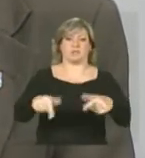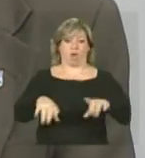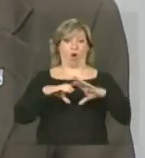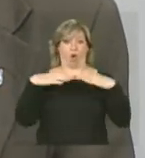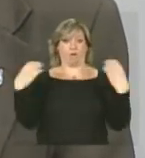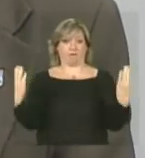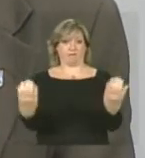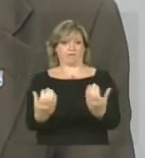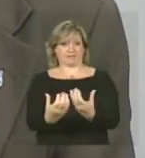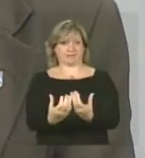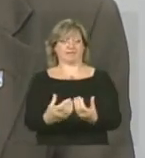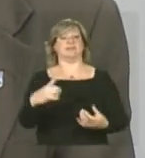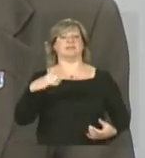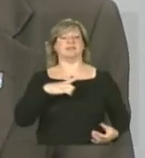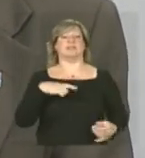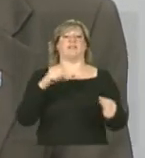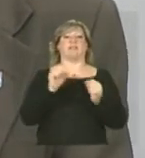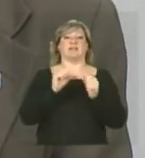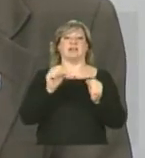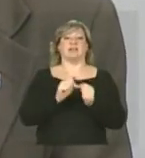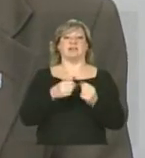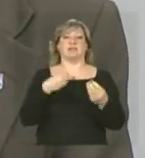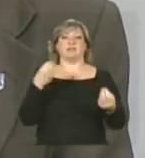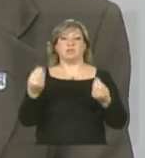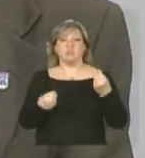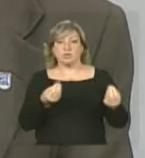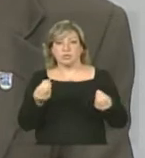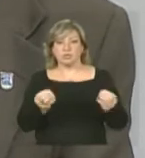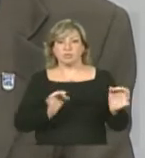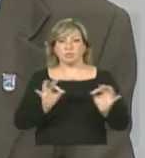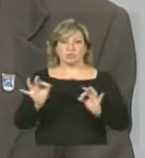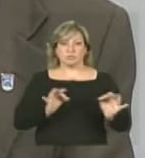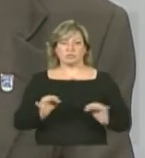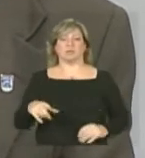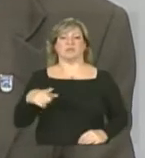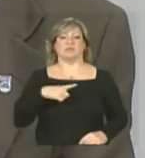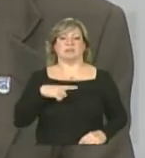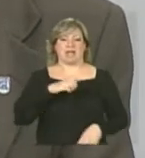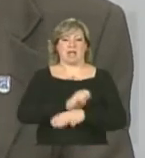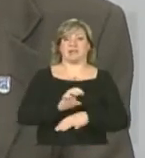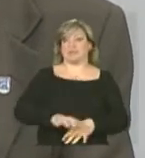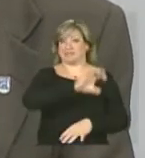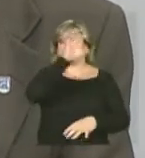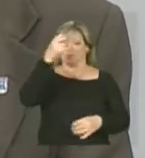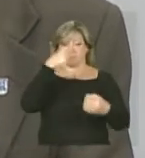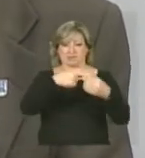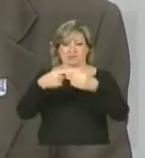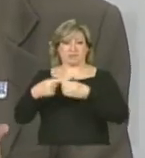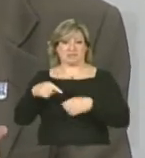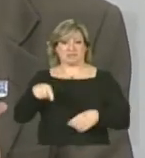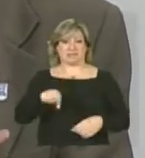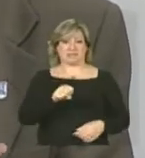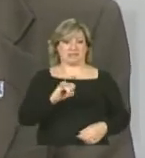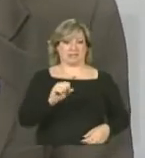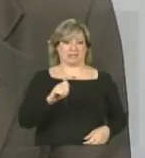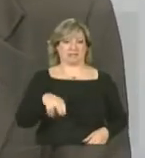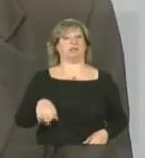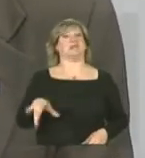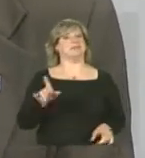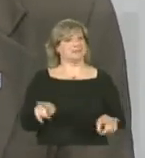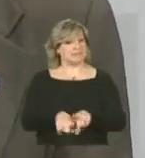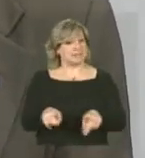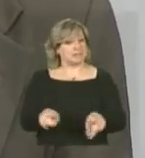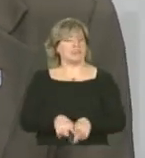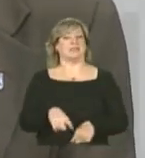conferência, a construção da adesão dos estados e municípios ao CISAM também tem sido um processo intenso